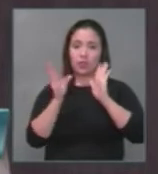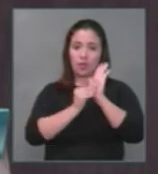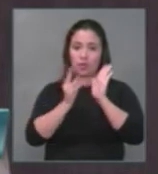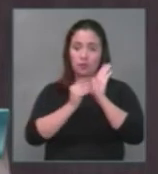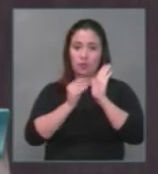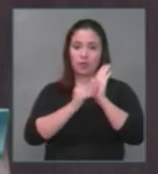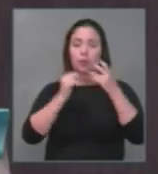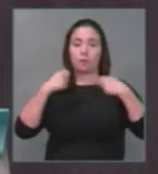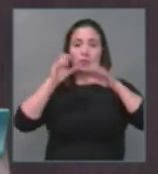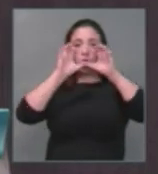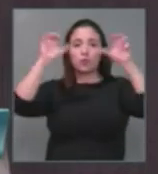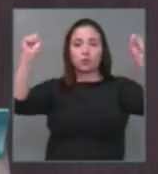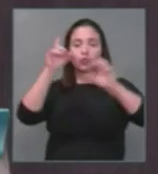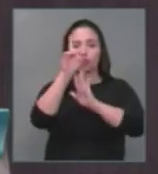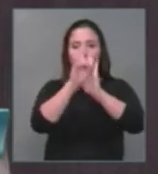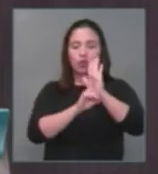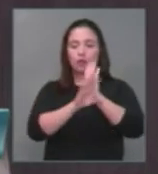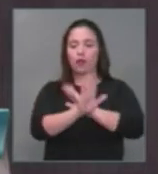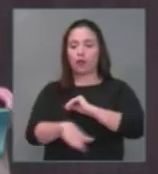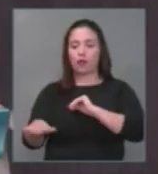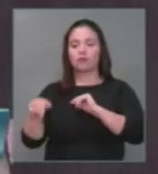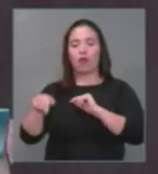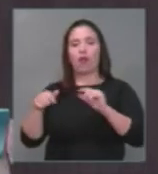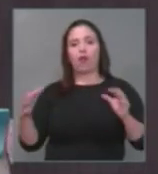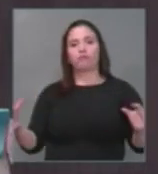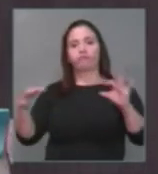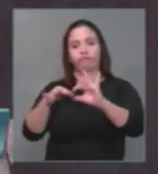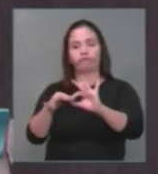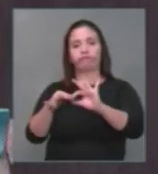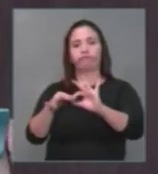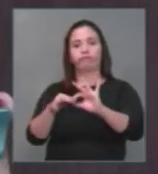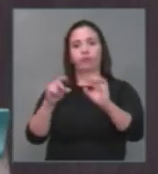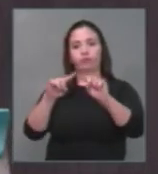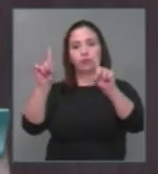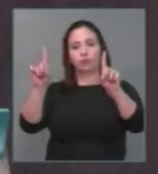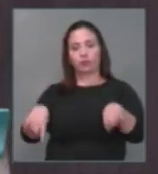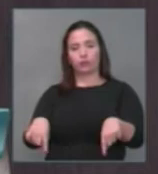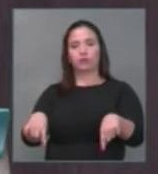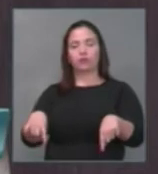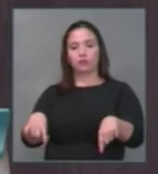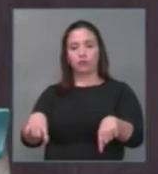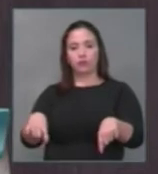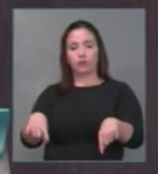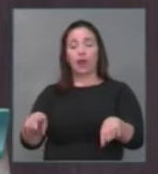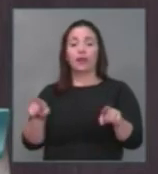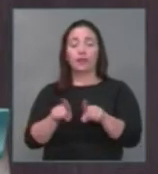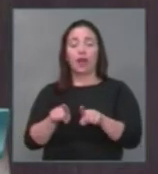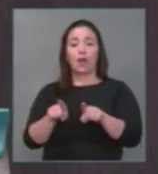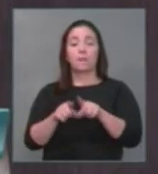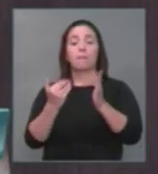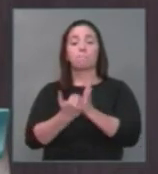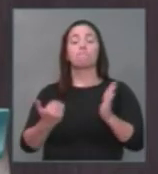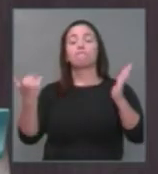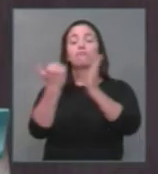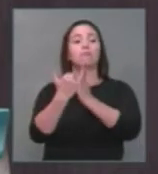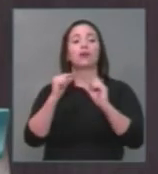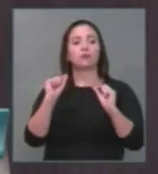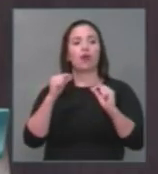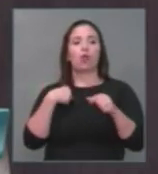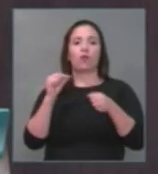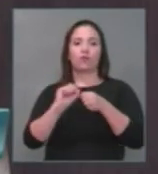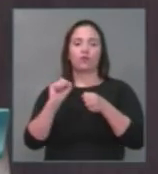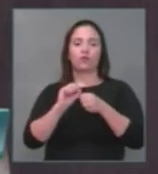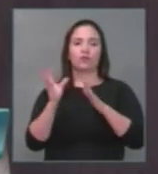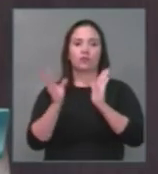dos Direitos da Criança para dentro do programa de combate à extrema pobreza. E mais que isso, eu fiz uma emenda no sentido